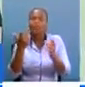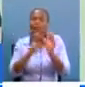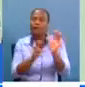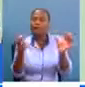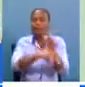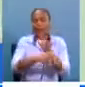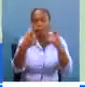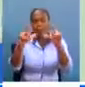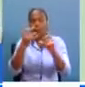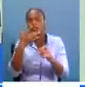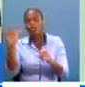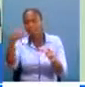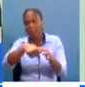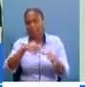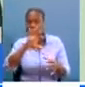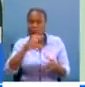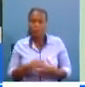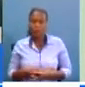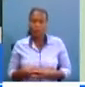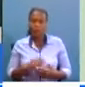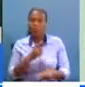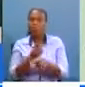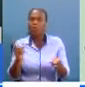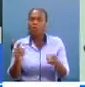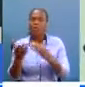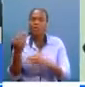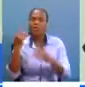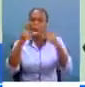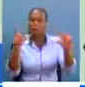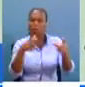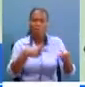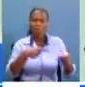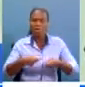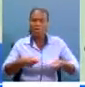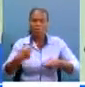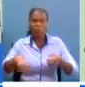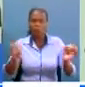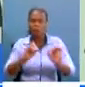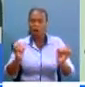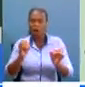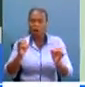uma concessionária que não estava no mercado, que vem de fora,